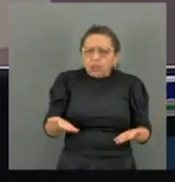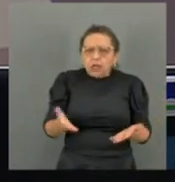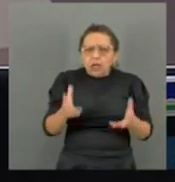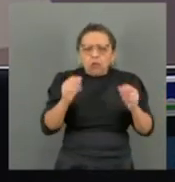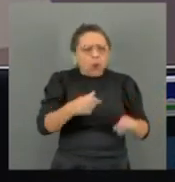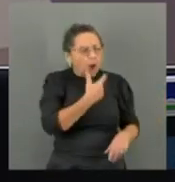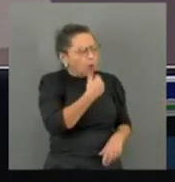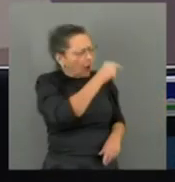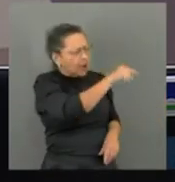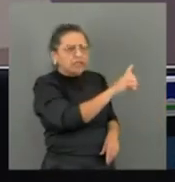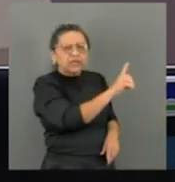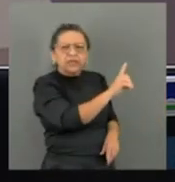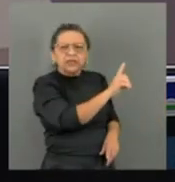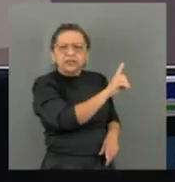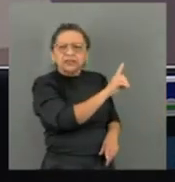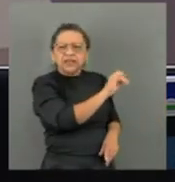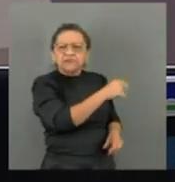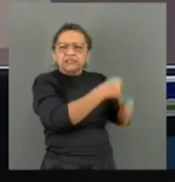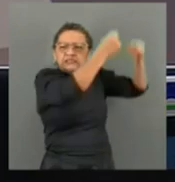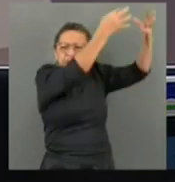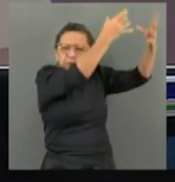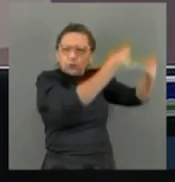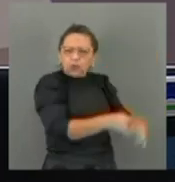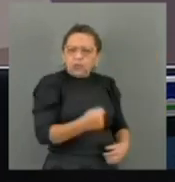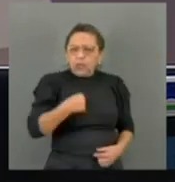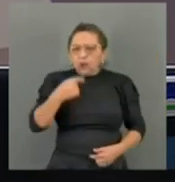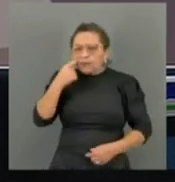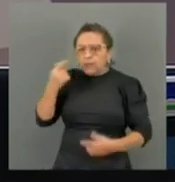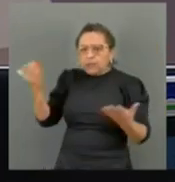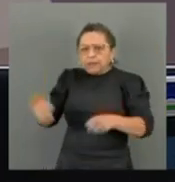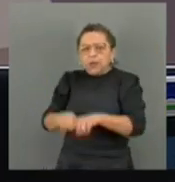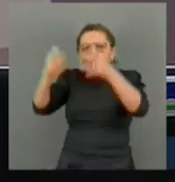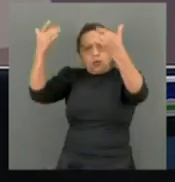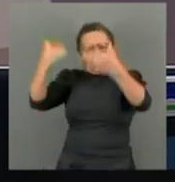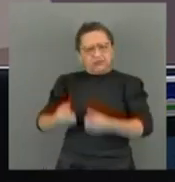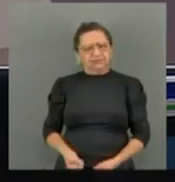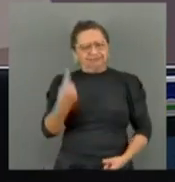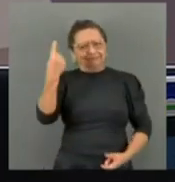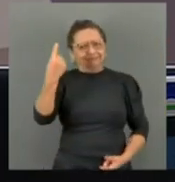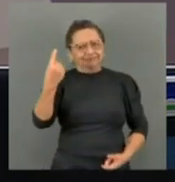eu descrevi hoje, o governo Lula está